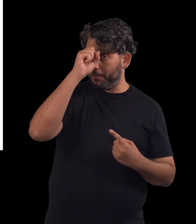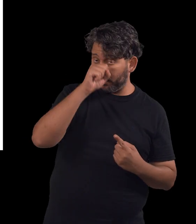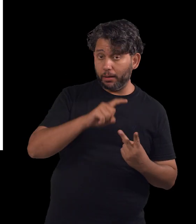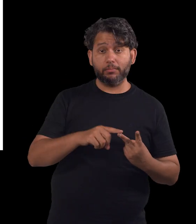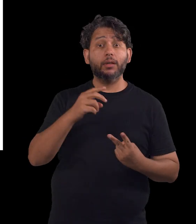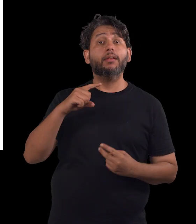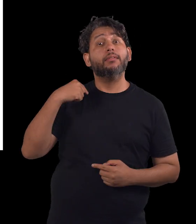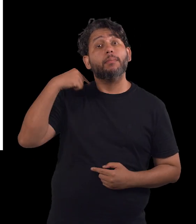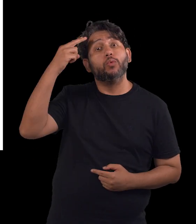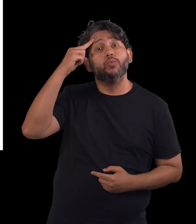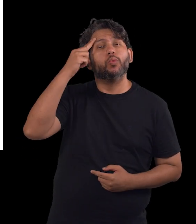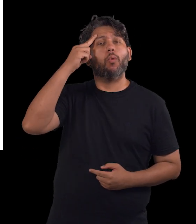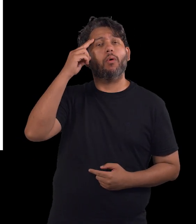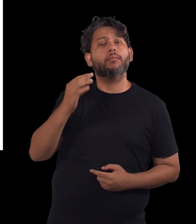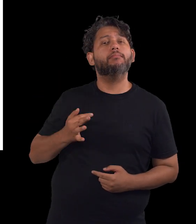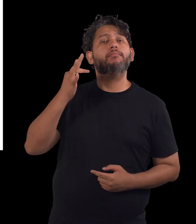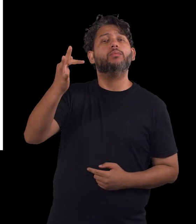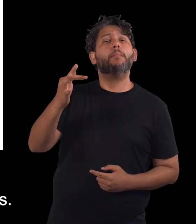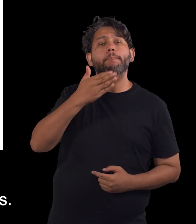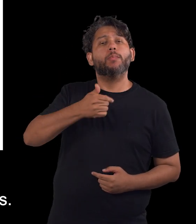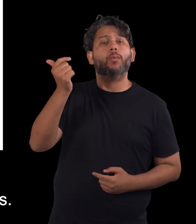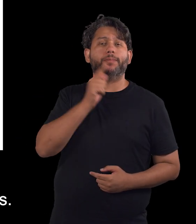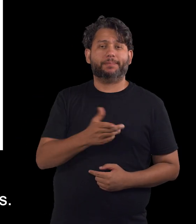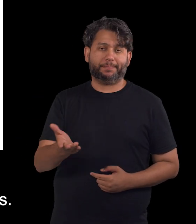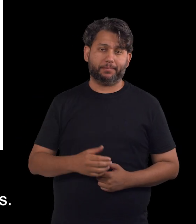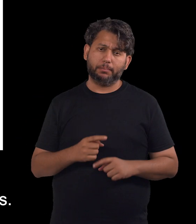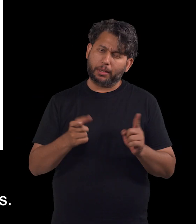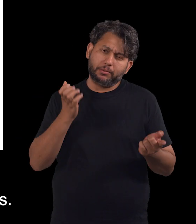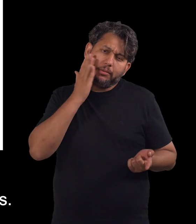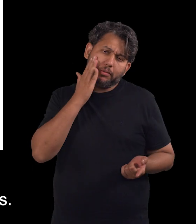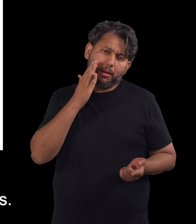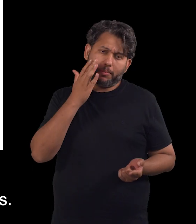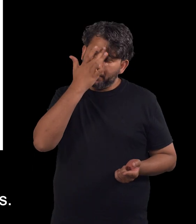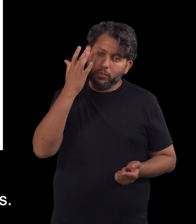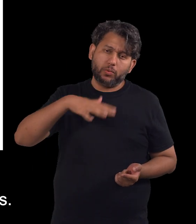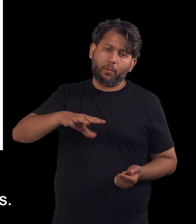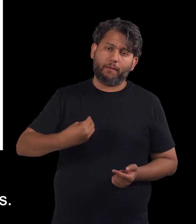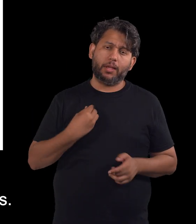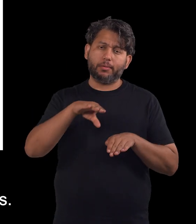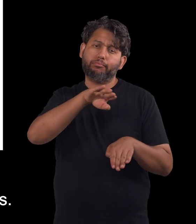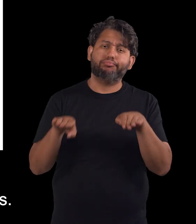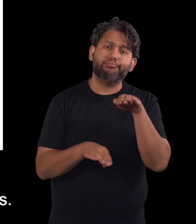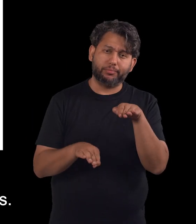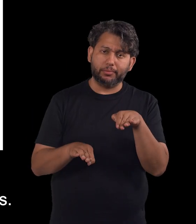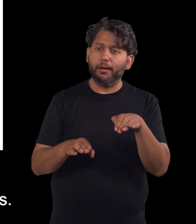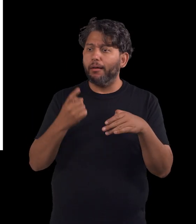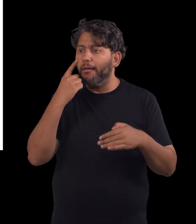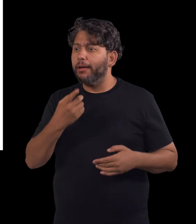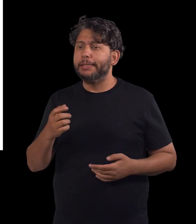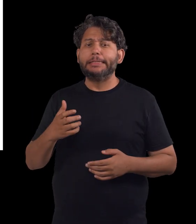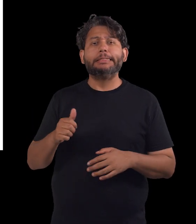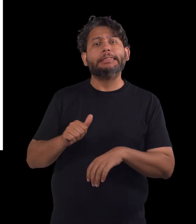aprender e de sonhar com um futuro melhor. No entanto, sabemos que a realidade é marcada por desigualdades